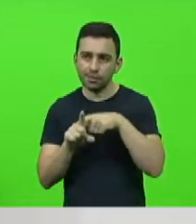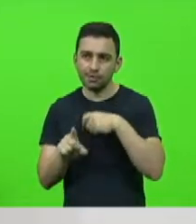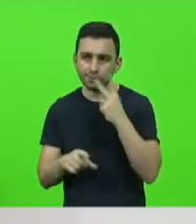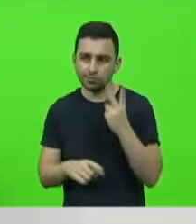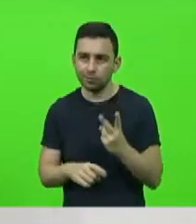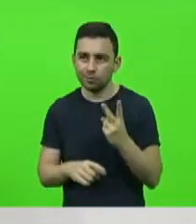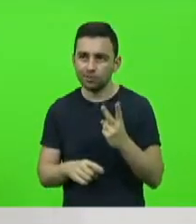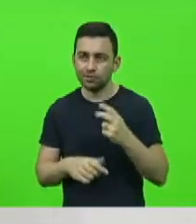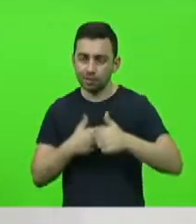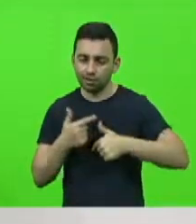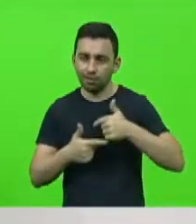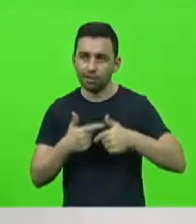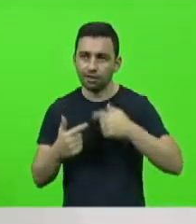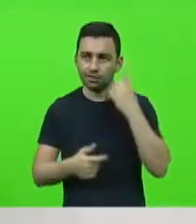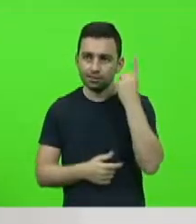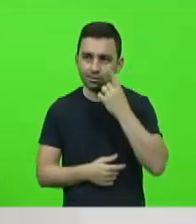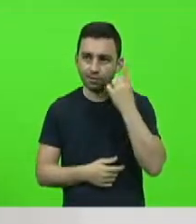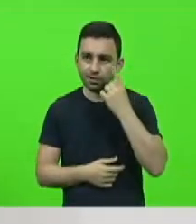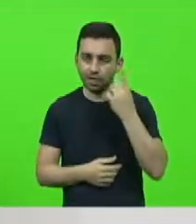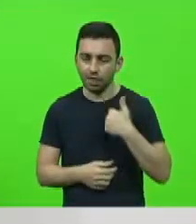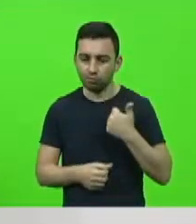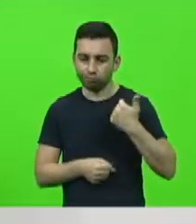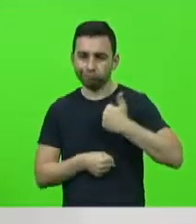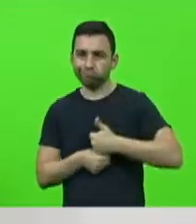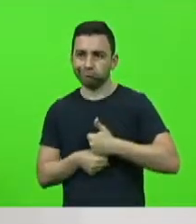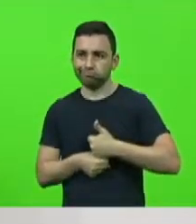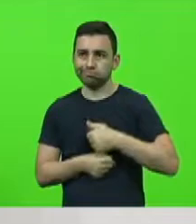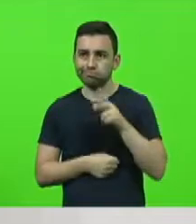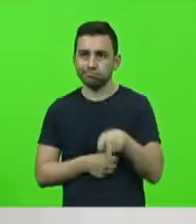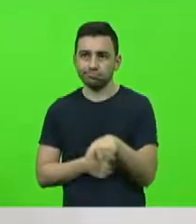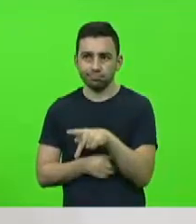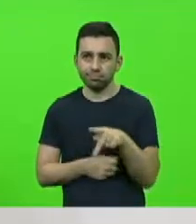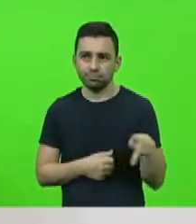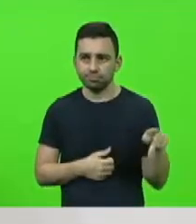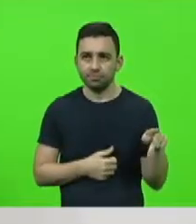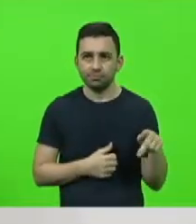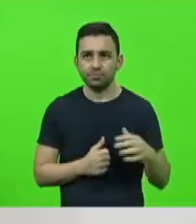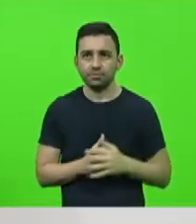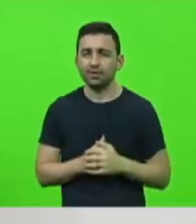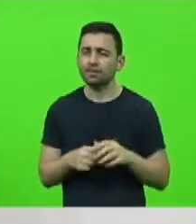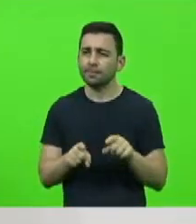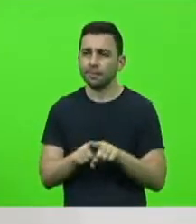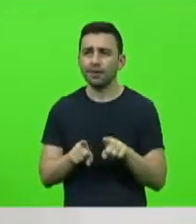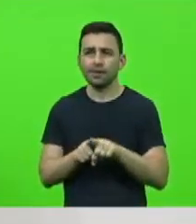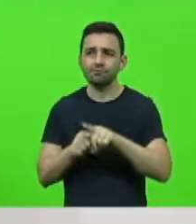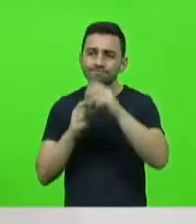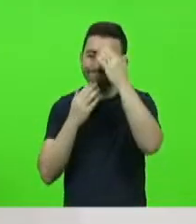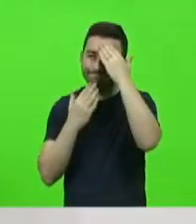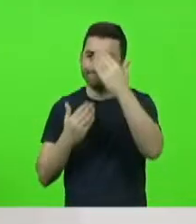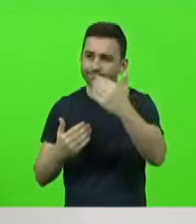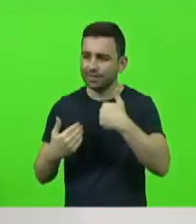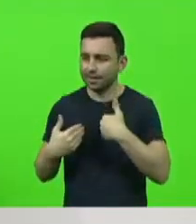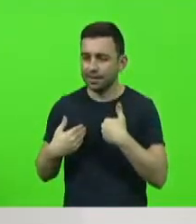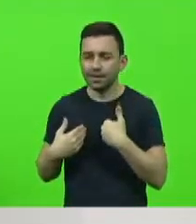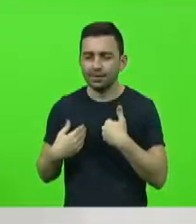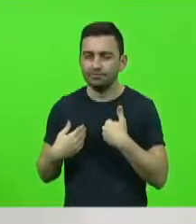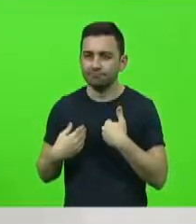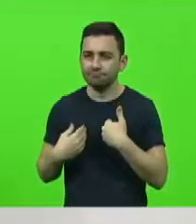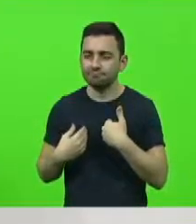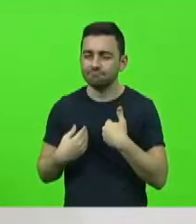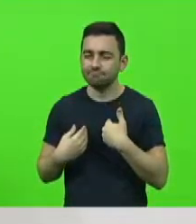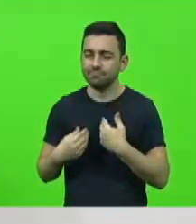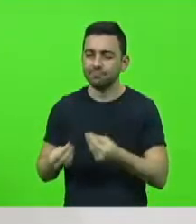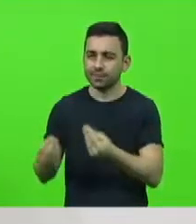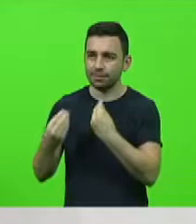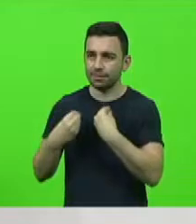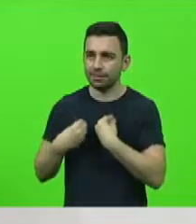nesta cadeira do deputado padre Pedro Baldiceira. Fazer esse balanço e também agradecer por esta oportunidade a mim concedida por esses 60